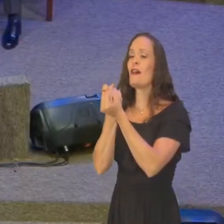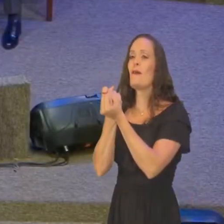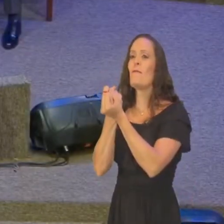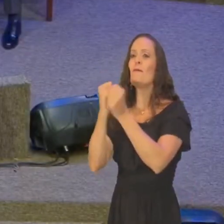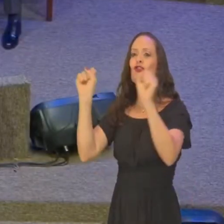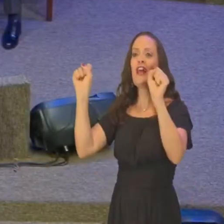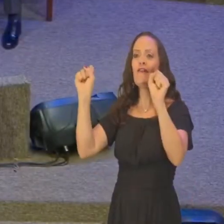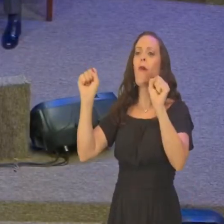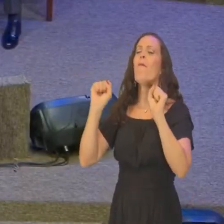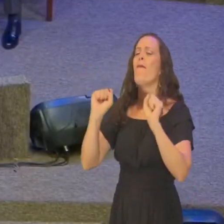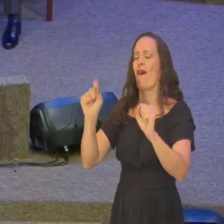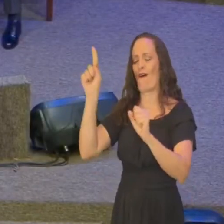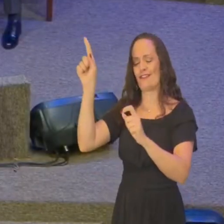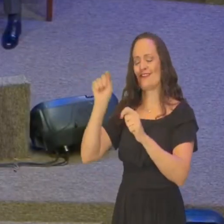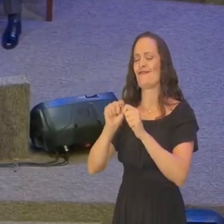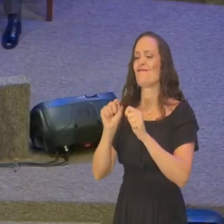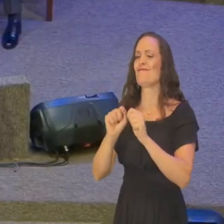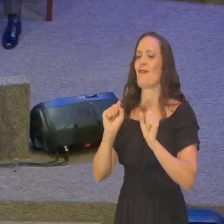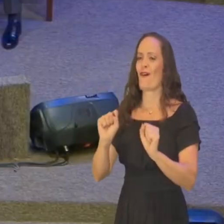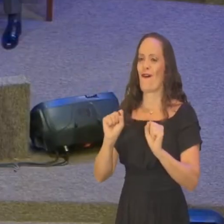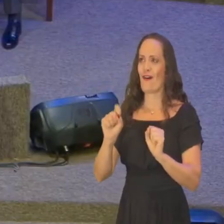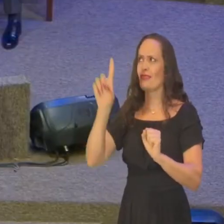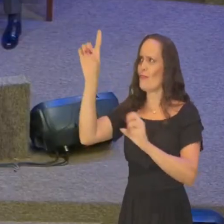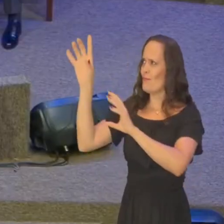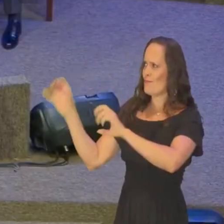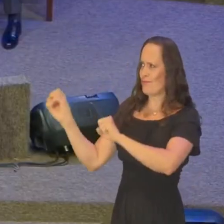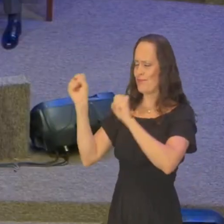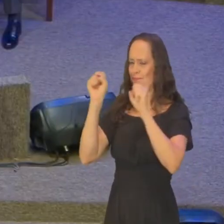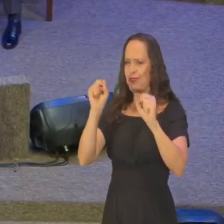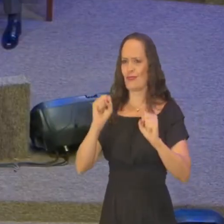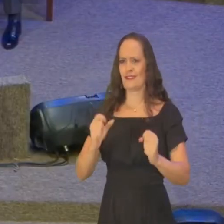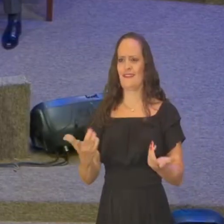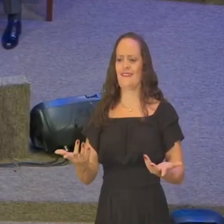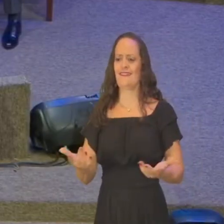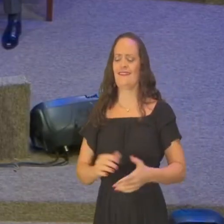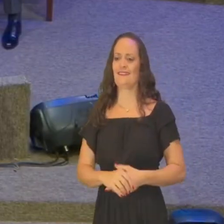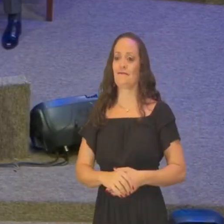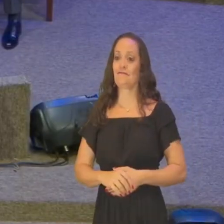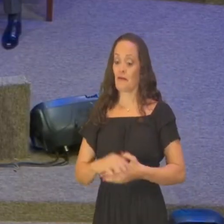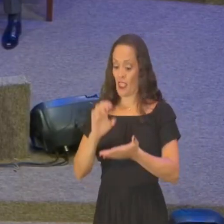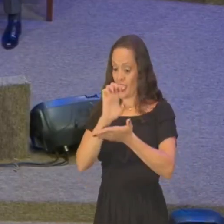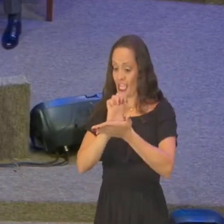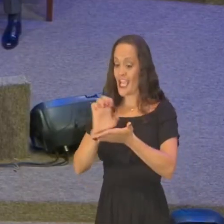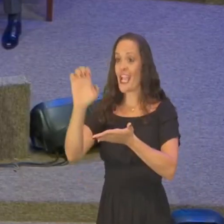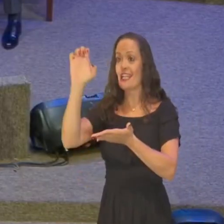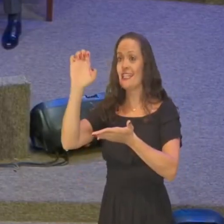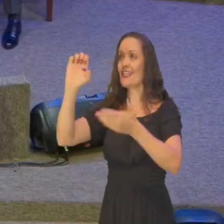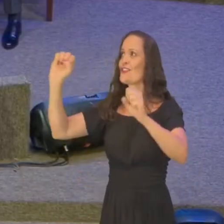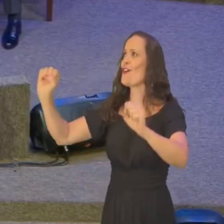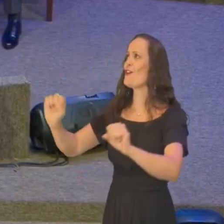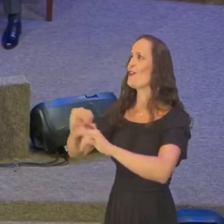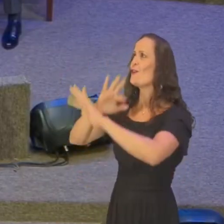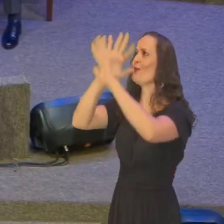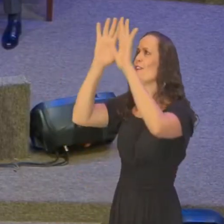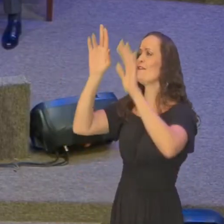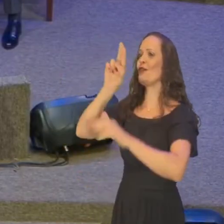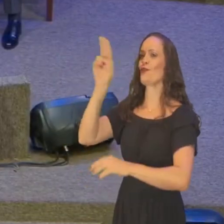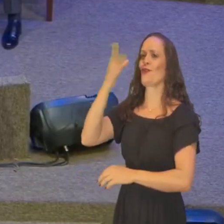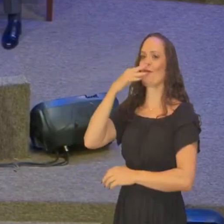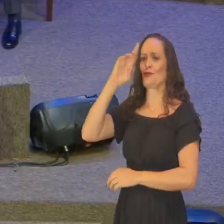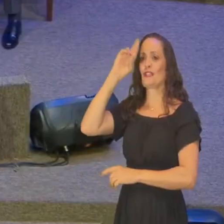é Deus. Ele é poderoso. E Elias glorifica o nome do Senhor.